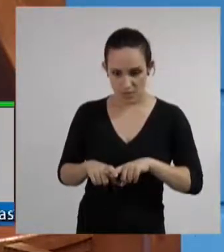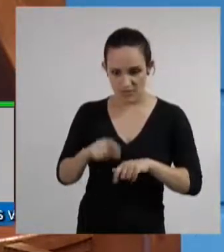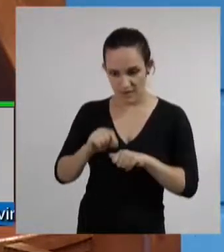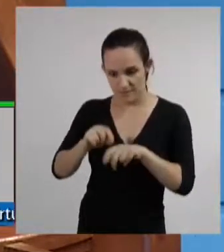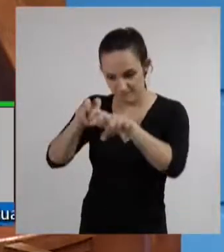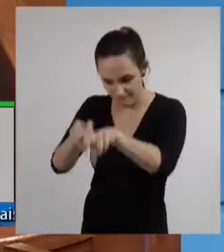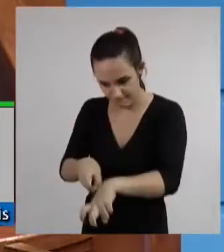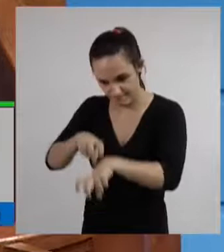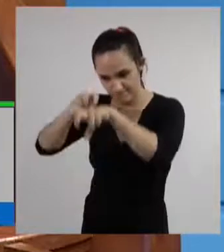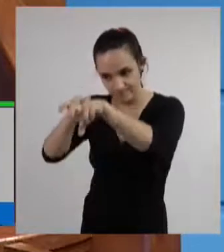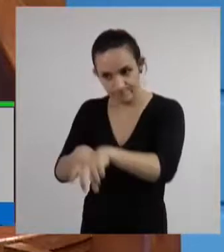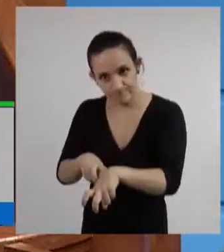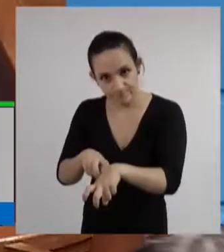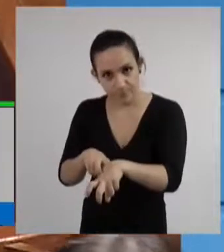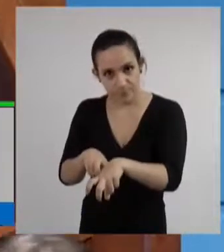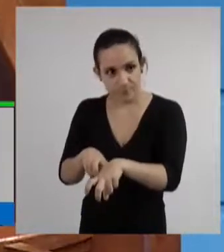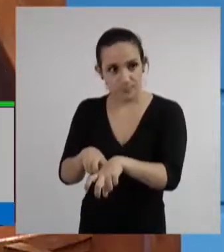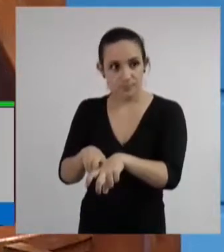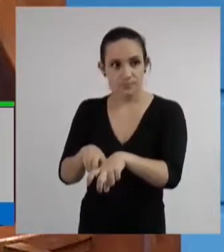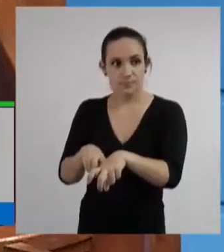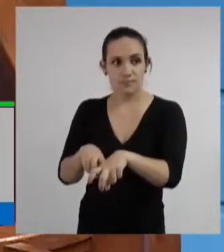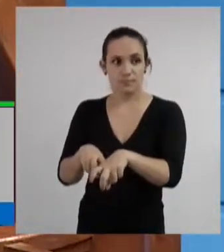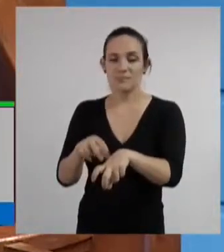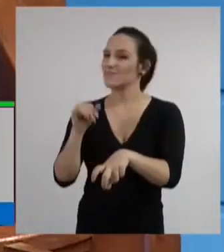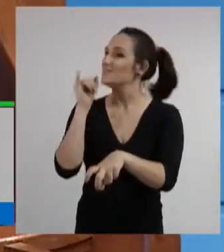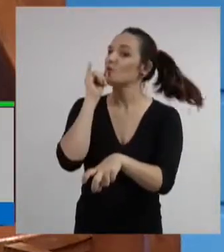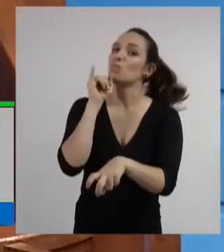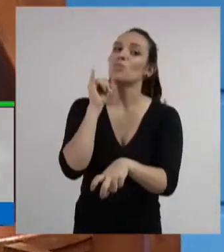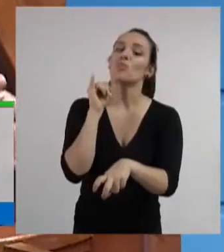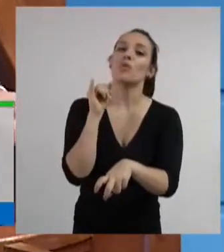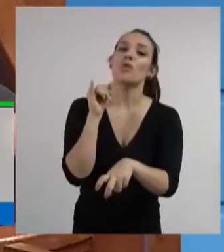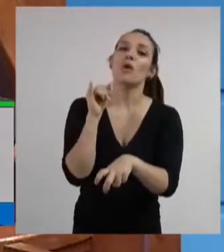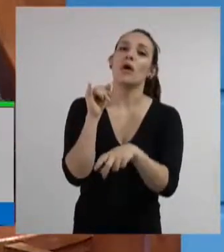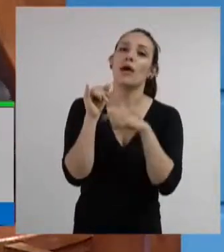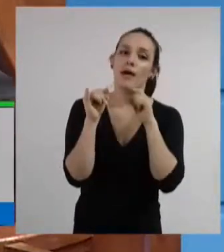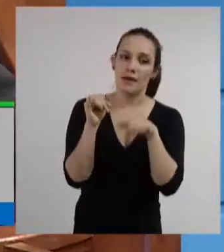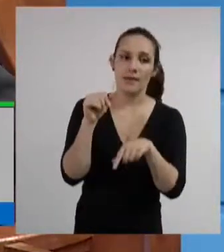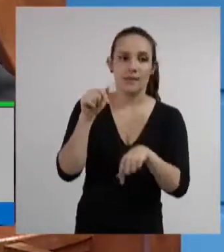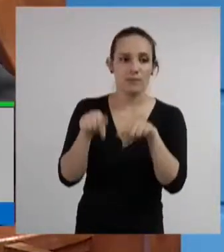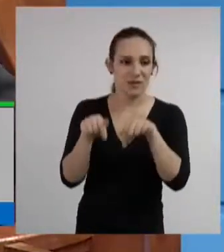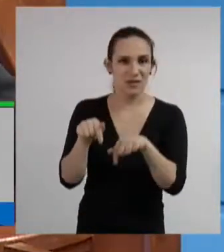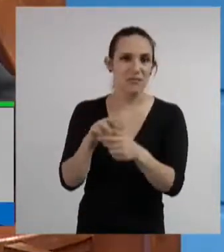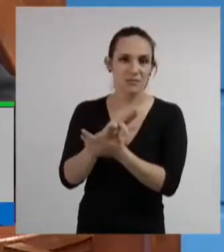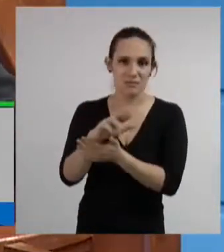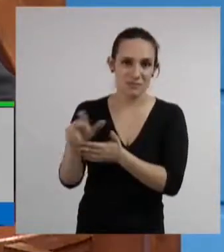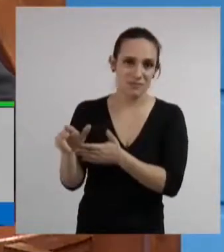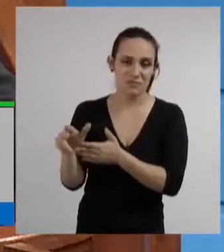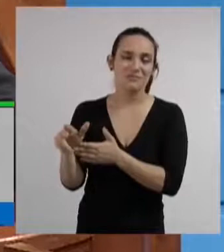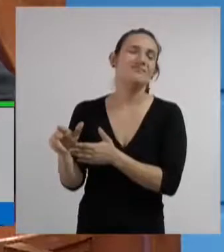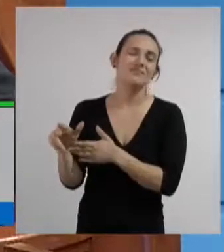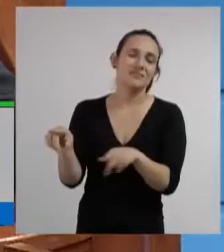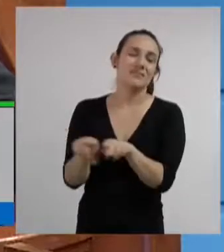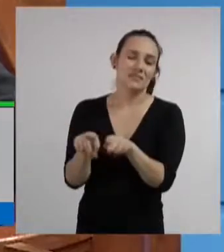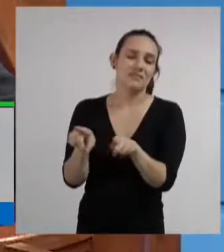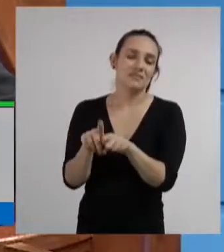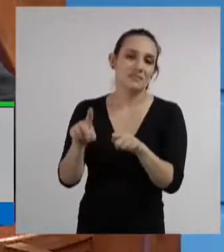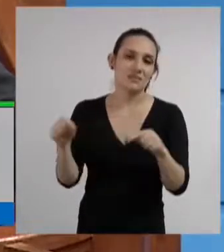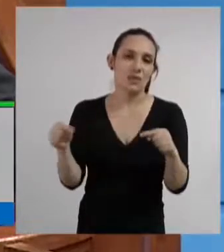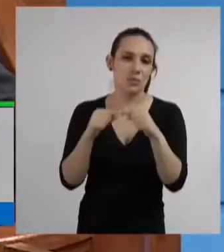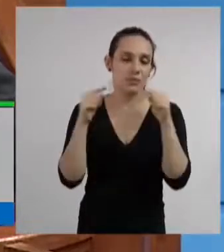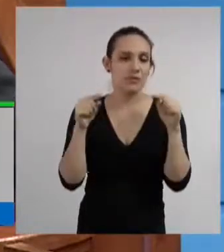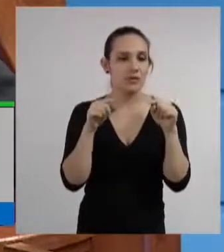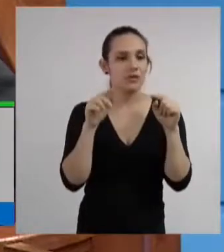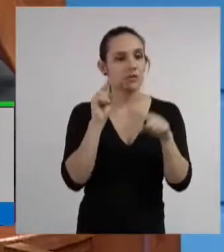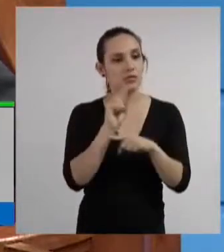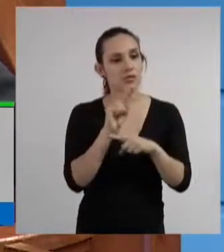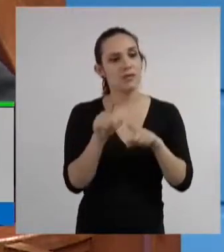elaborados, a forma que eles são produzidos, em relação à questão da agroecologia, tem tudo a ver com a questão da preservação. Mas eu